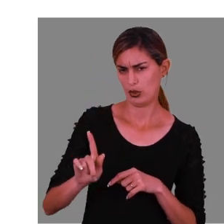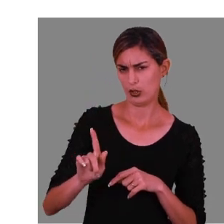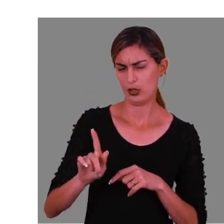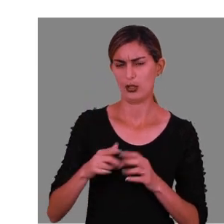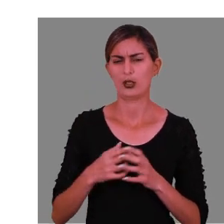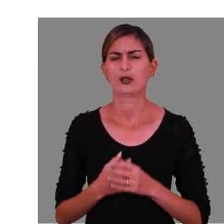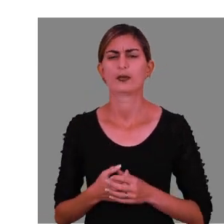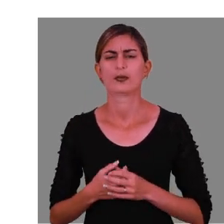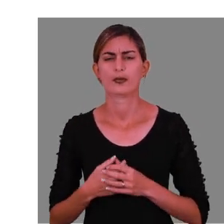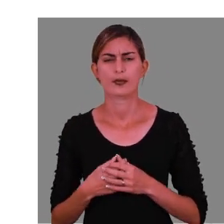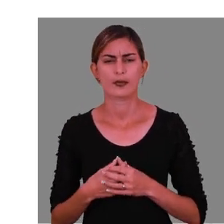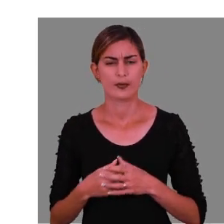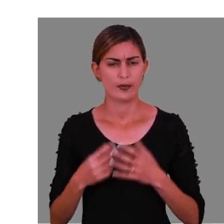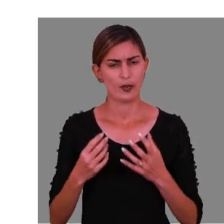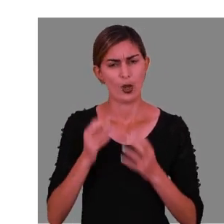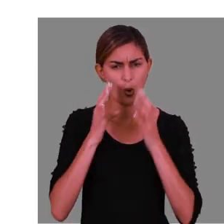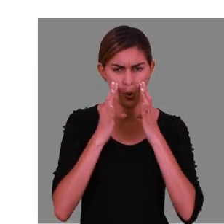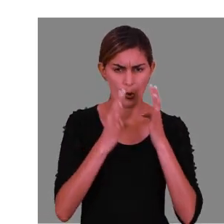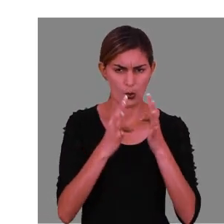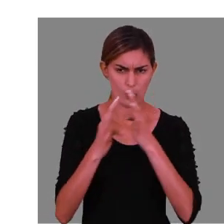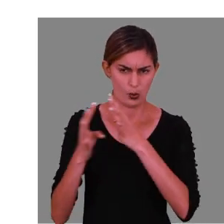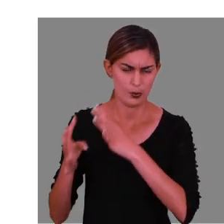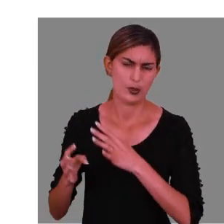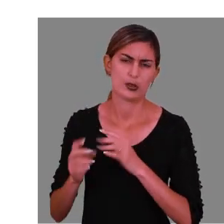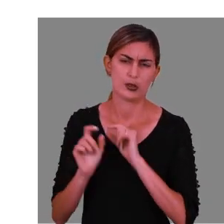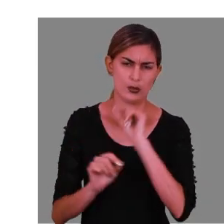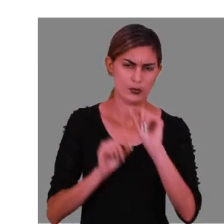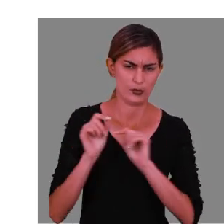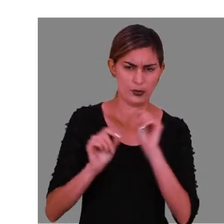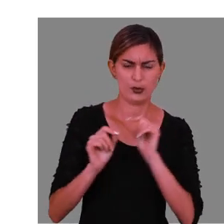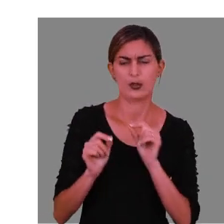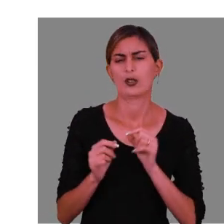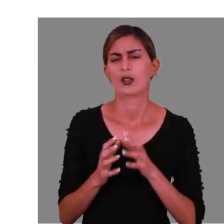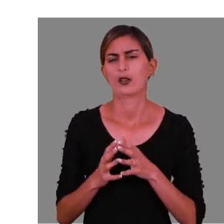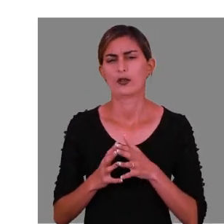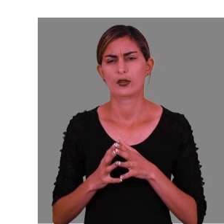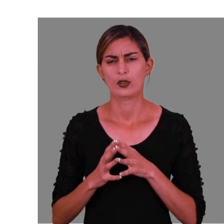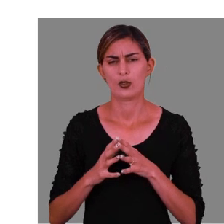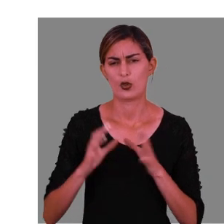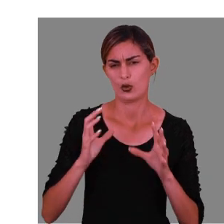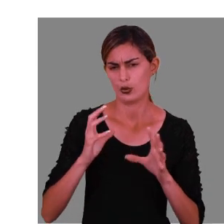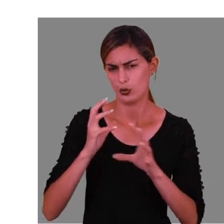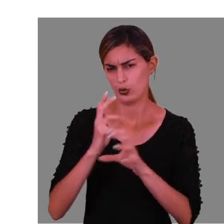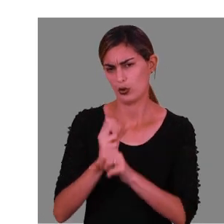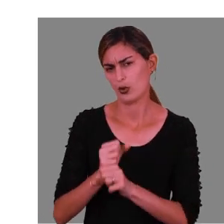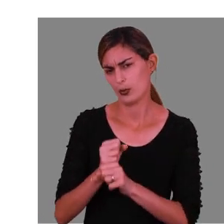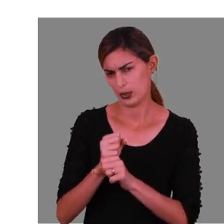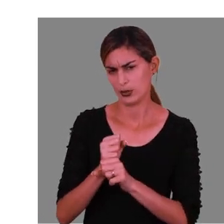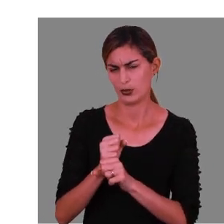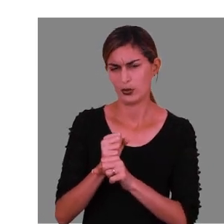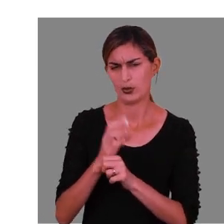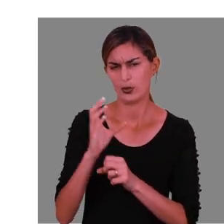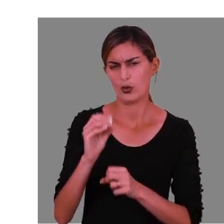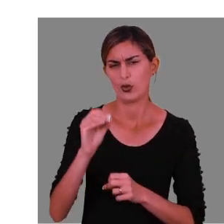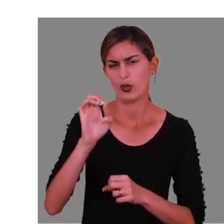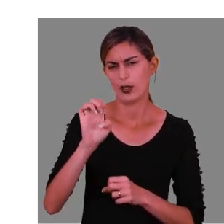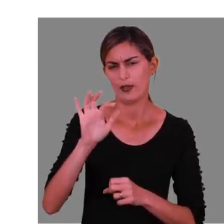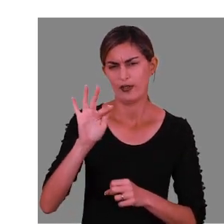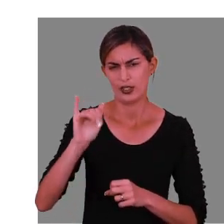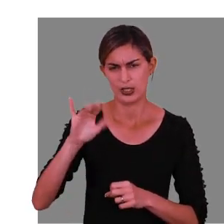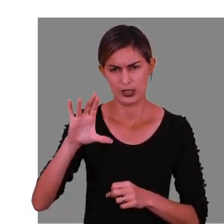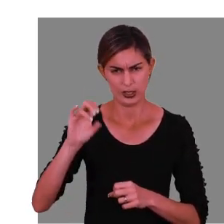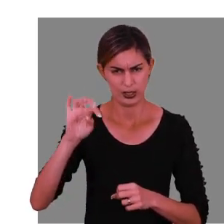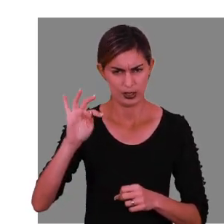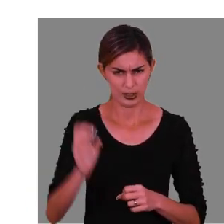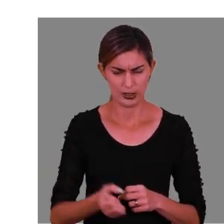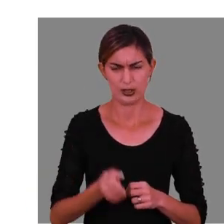0,1 TBS. Observe que, em ambos os casos, o somatório desses coeficientes